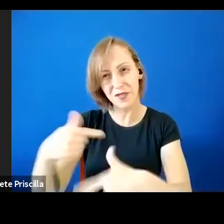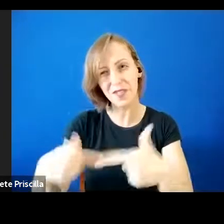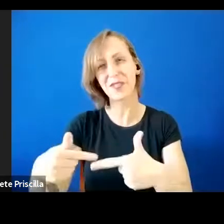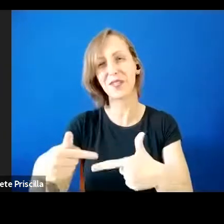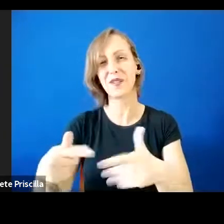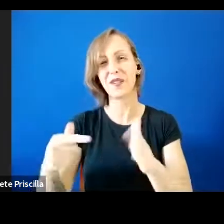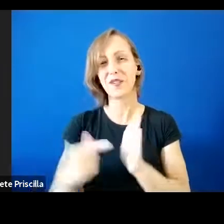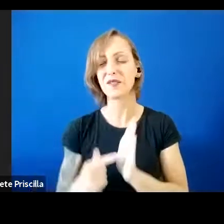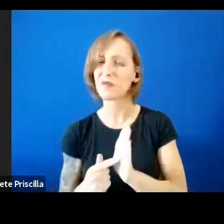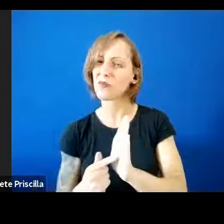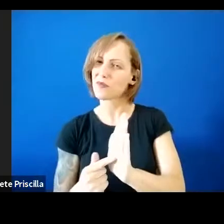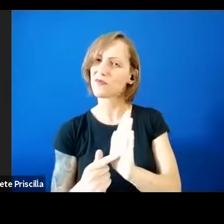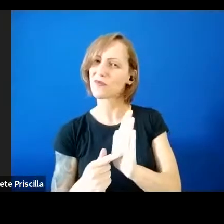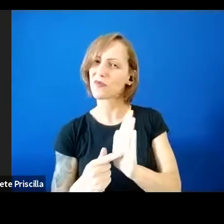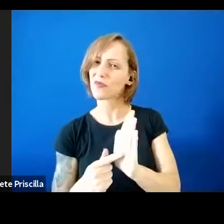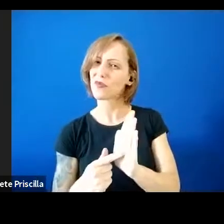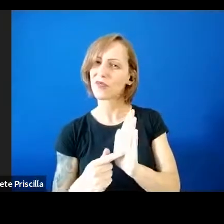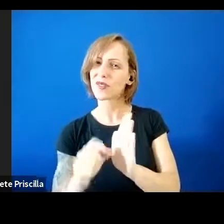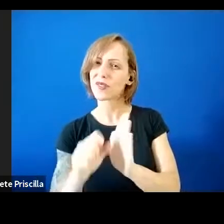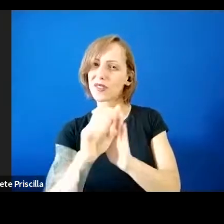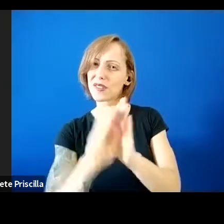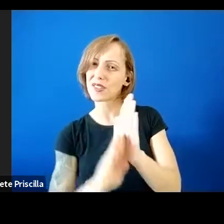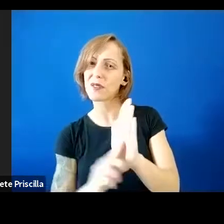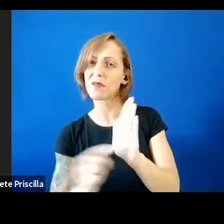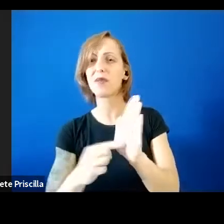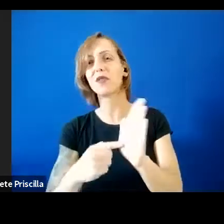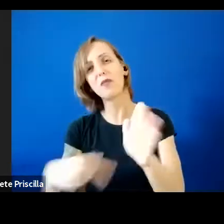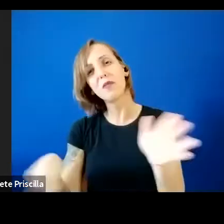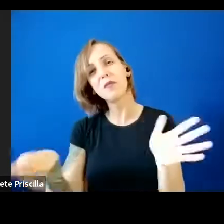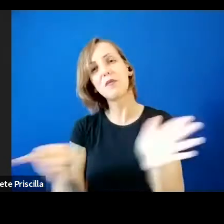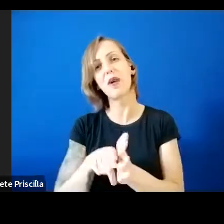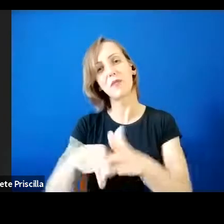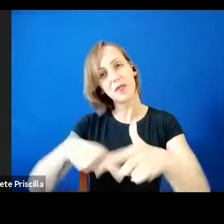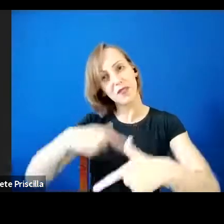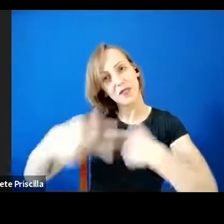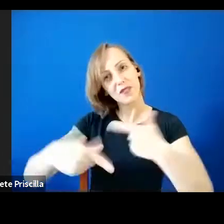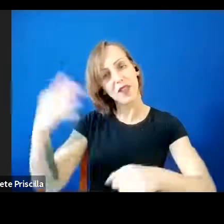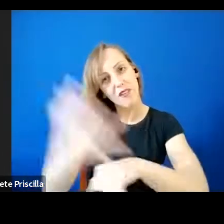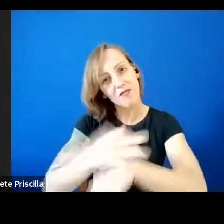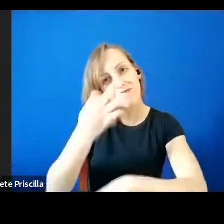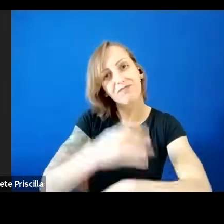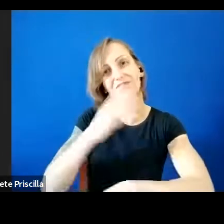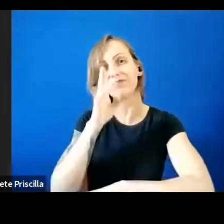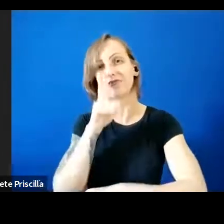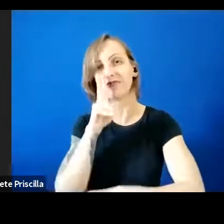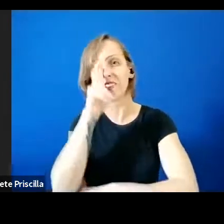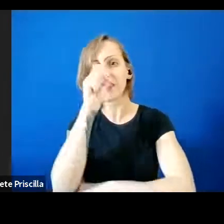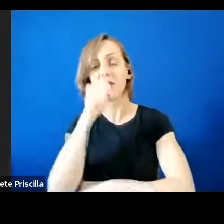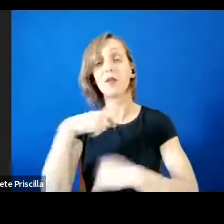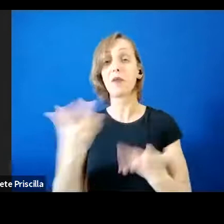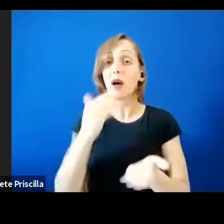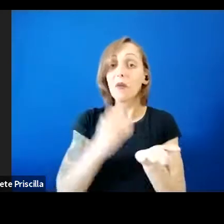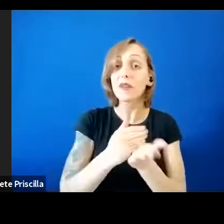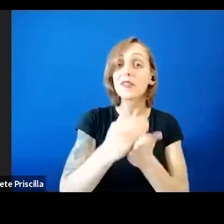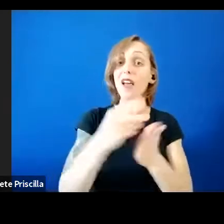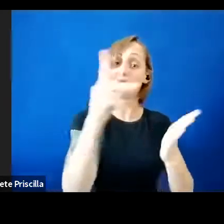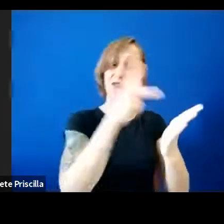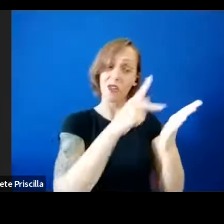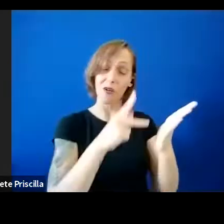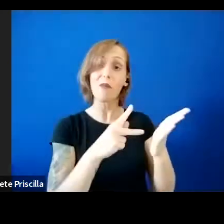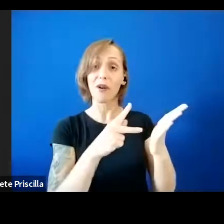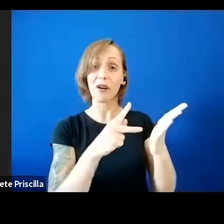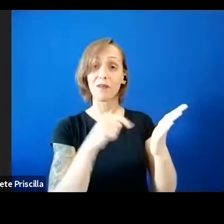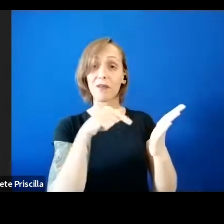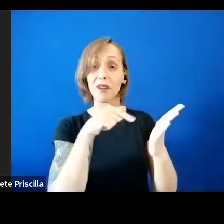luta. Estou falando aqui da minha sala. Para começar, eu gostaria de falar um poema que eu